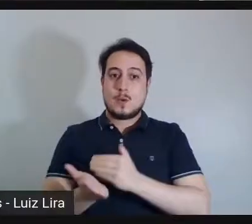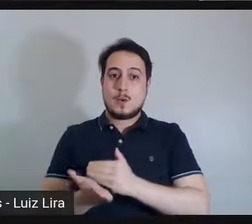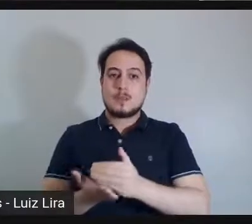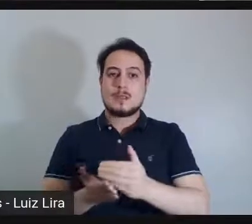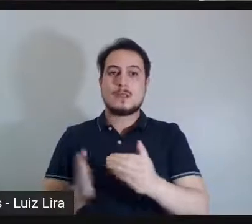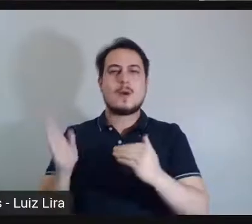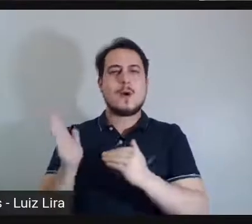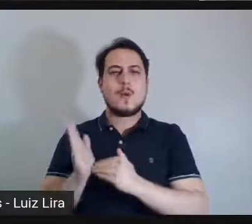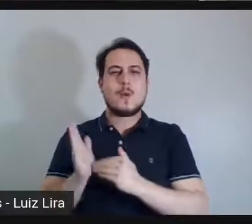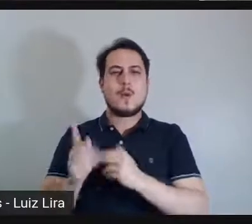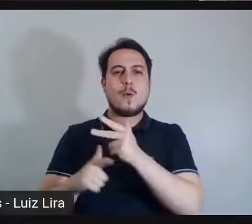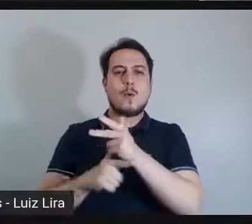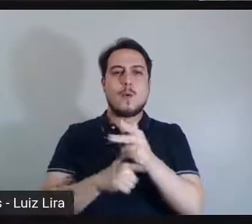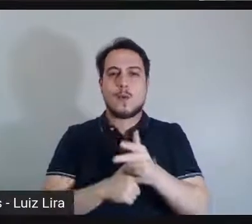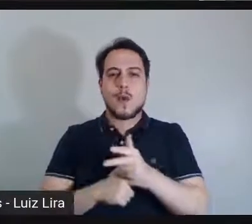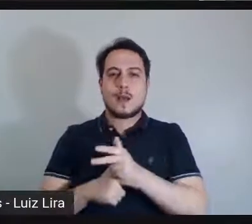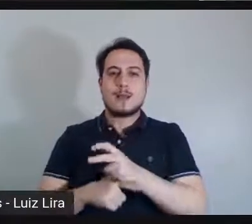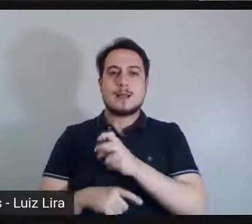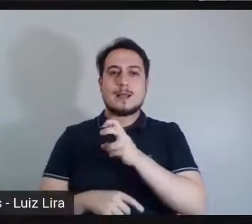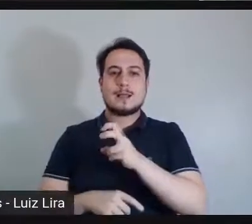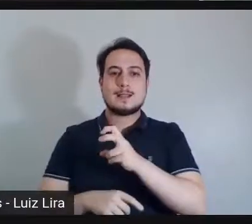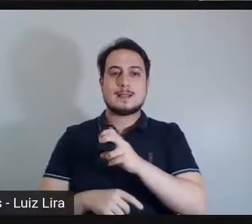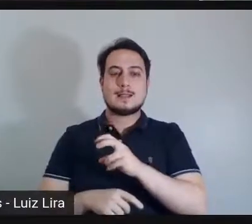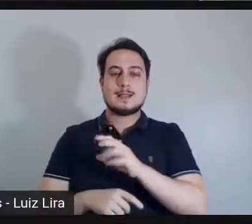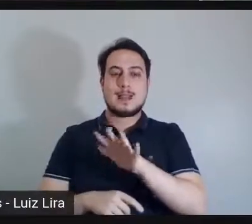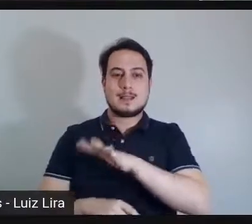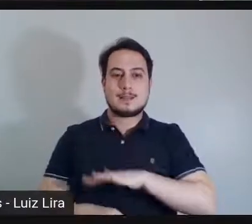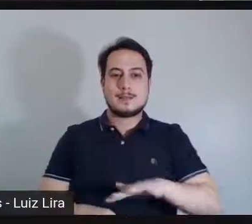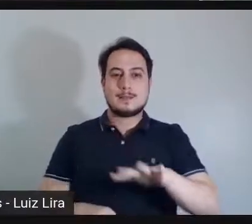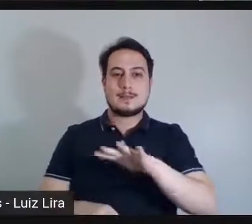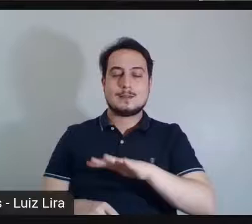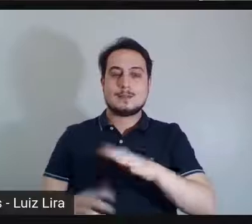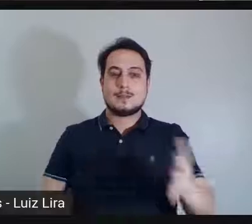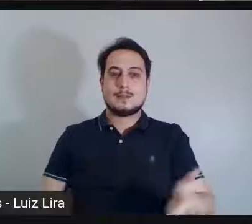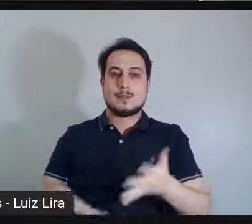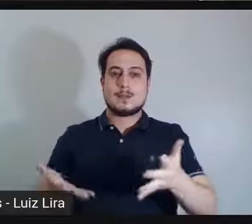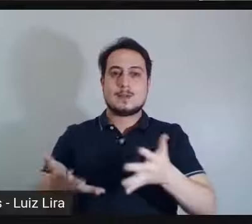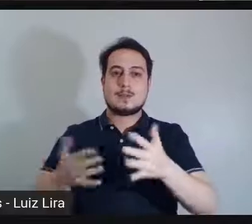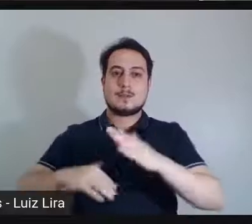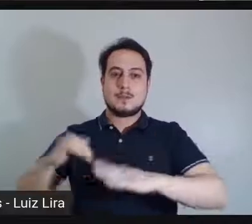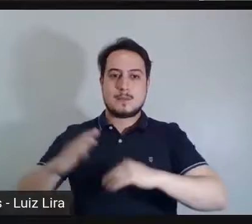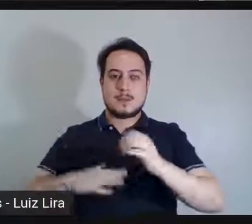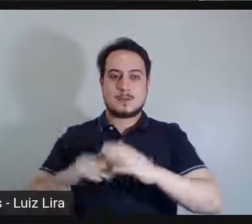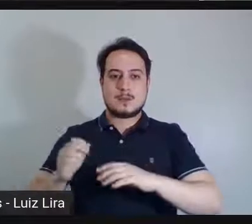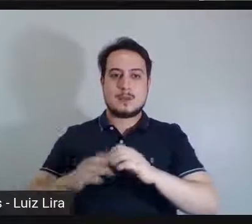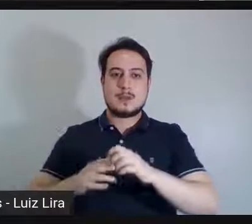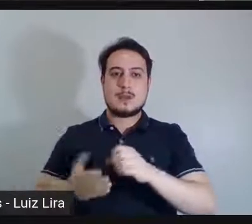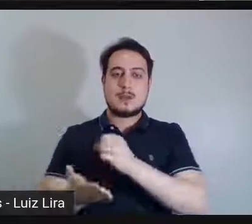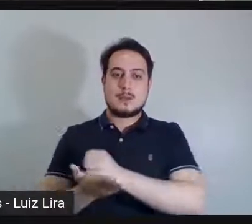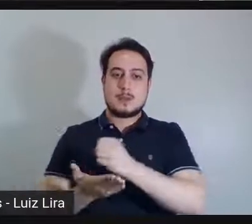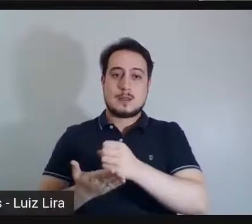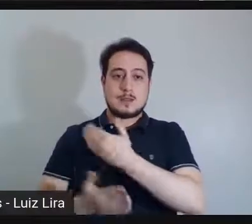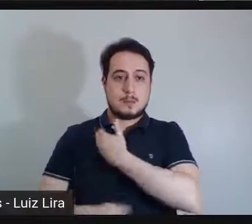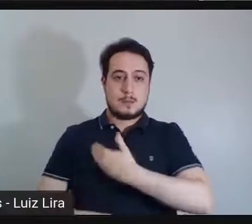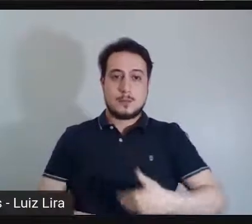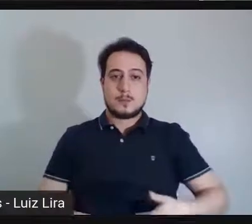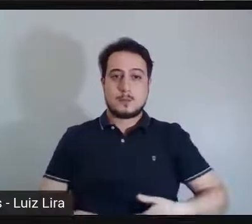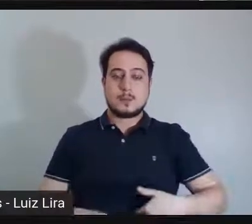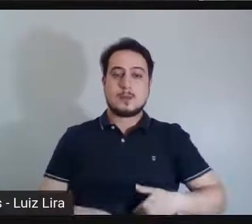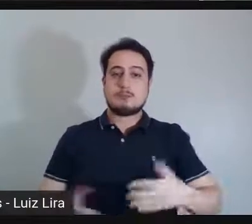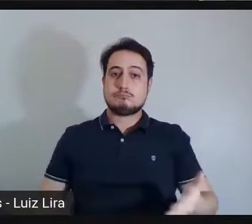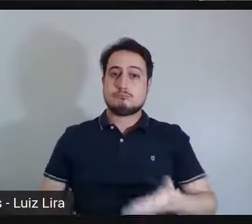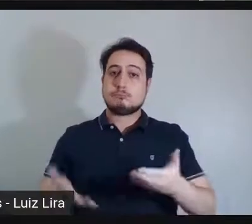live da 5ª edição da Jornada de Boas Práticas e Contratações Públicas, que é promovida pela Câmara dos